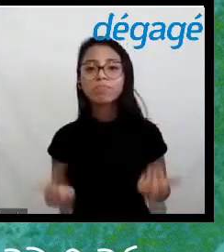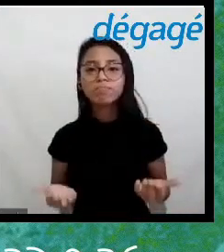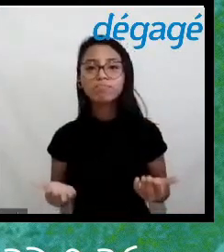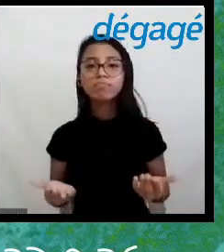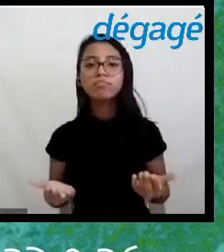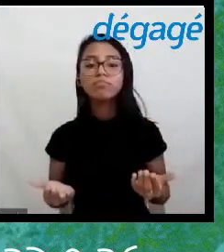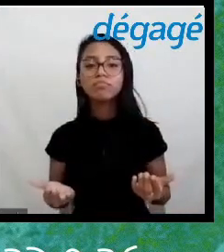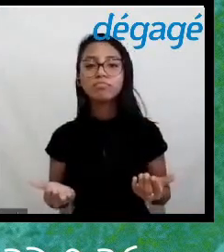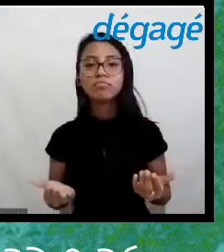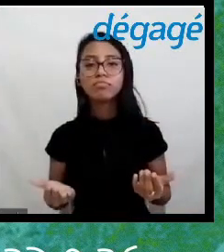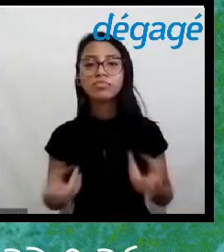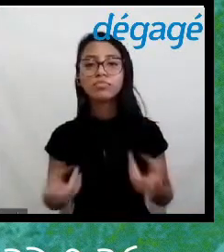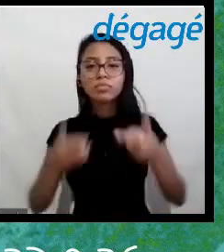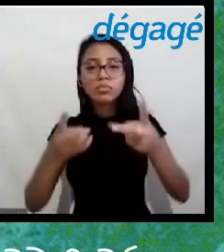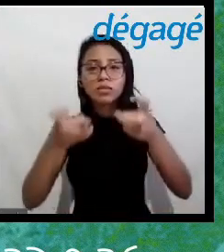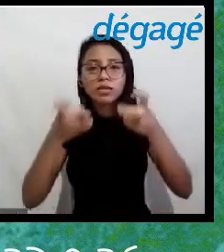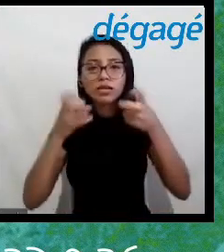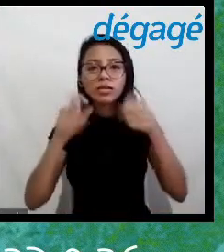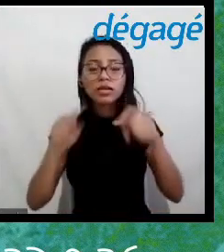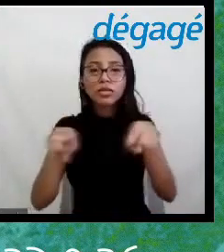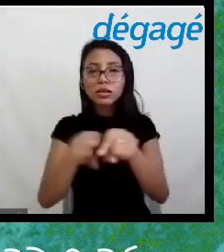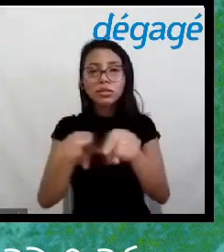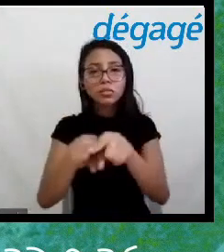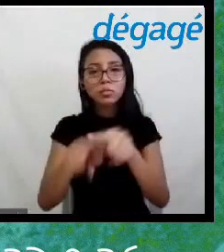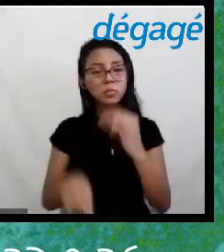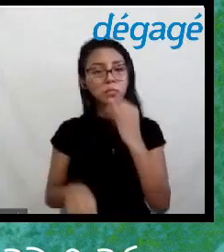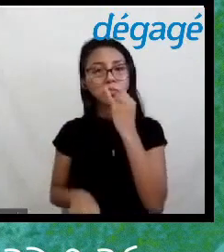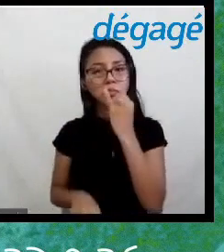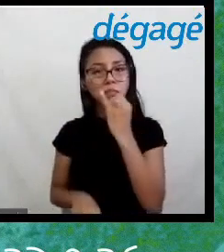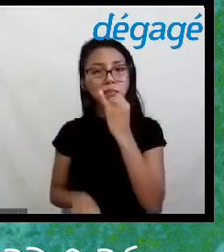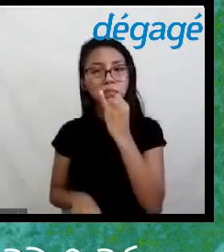eu percebia também que, por exemplo,